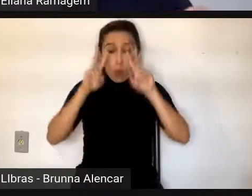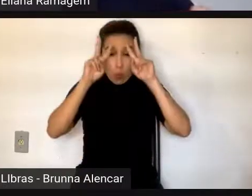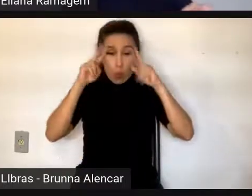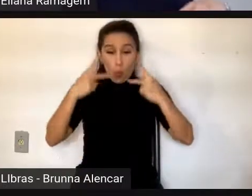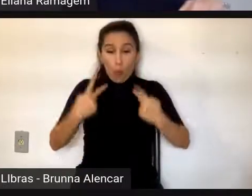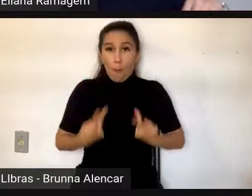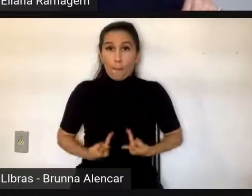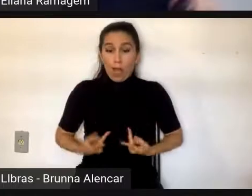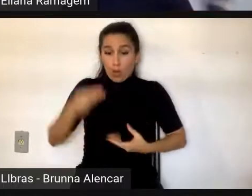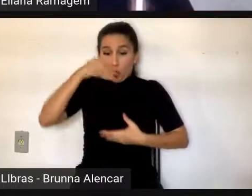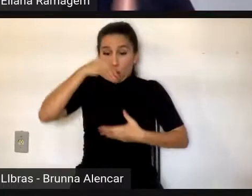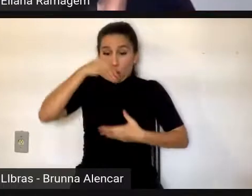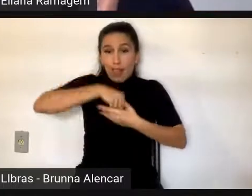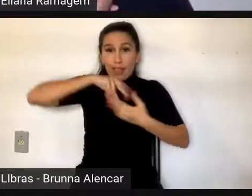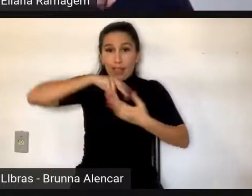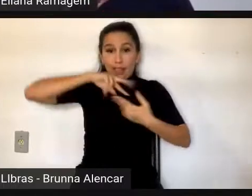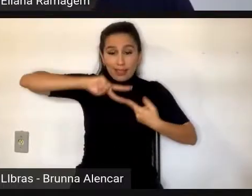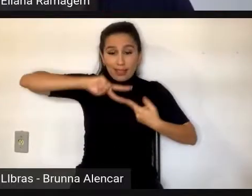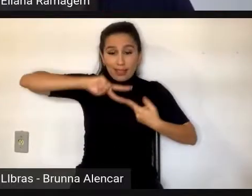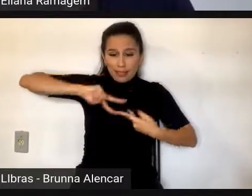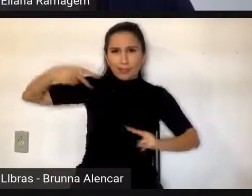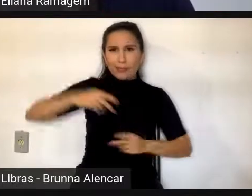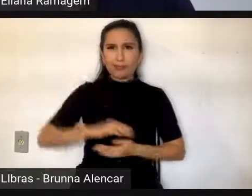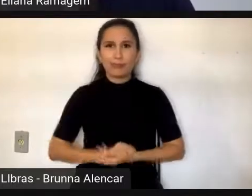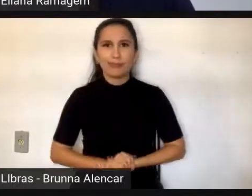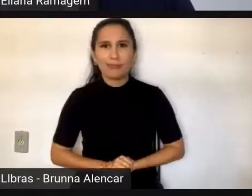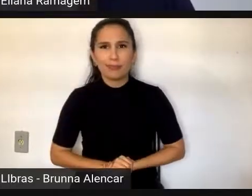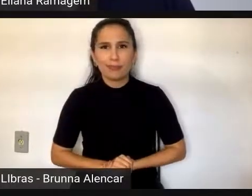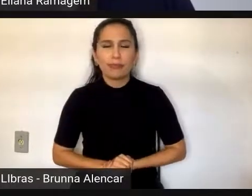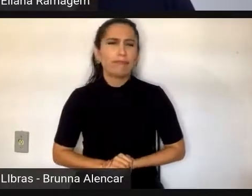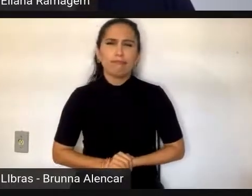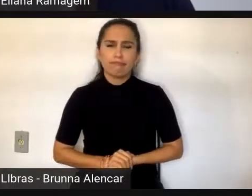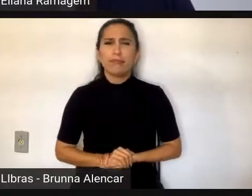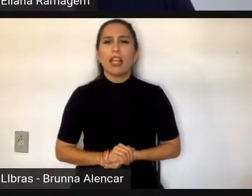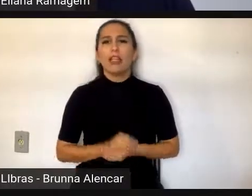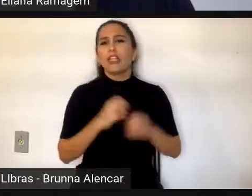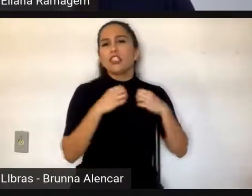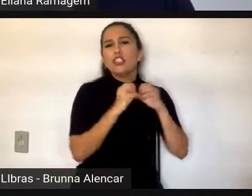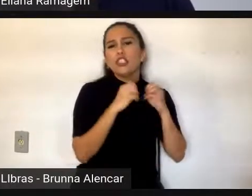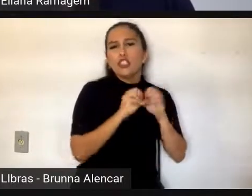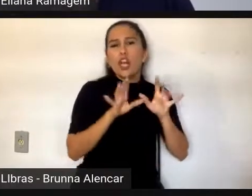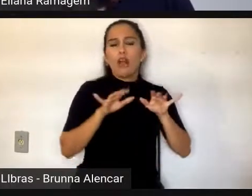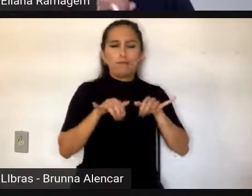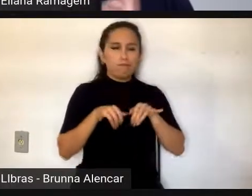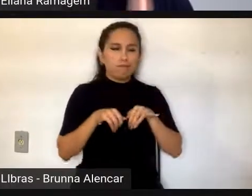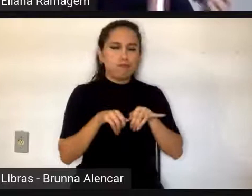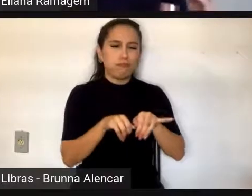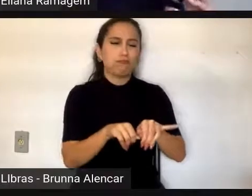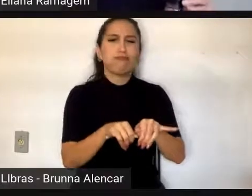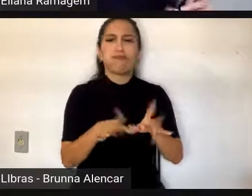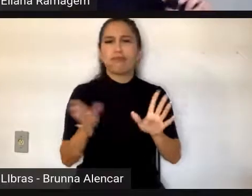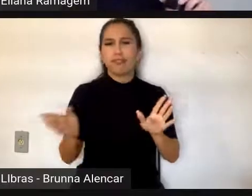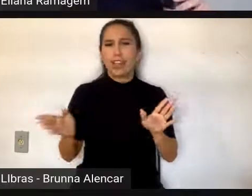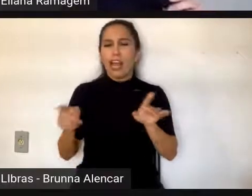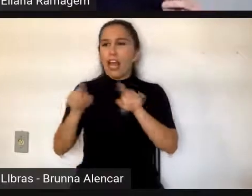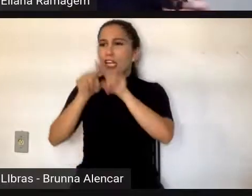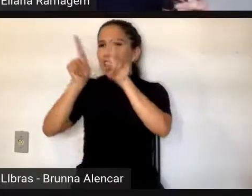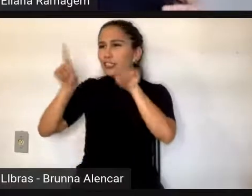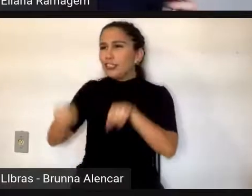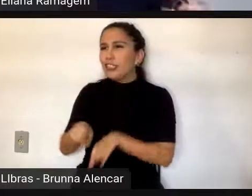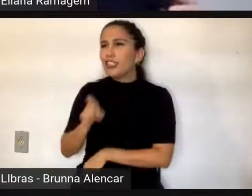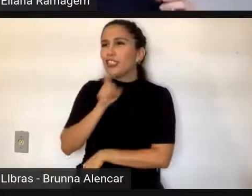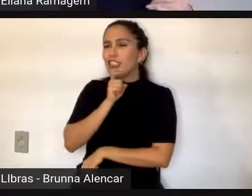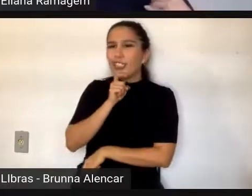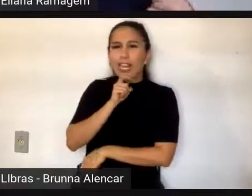advento de shopping center, supermercado, geladeira é coisa nova. Se nós